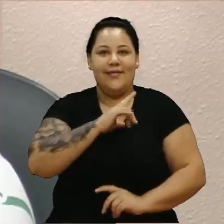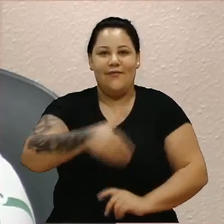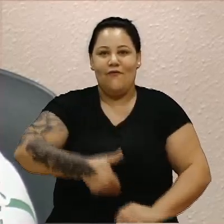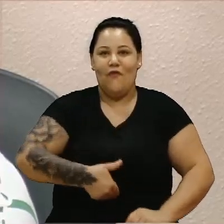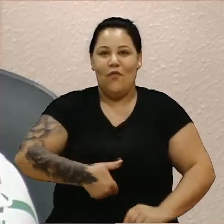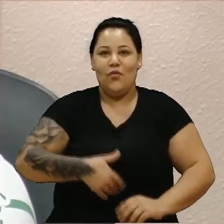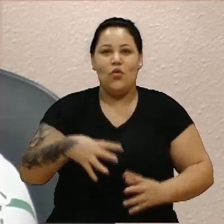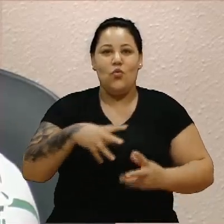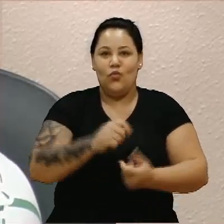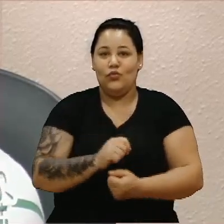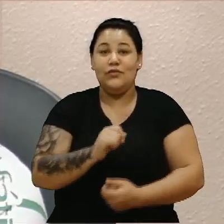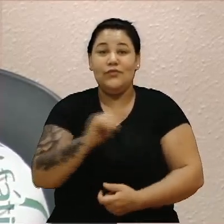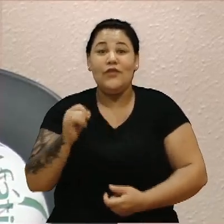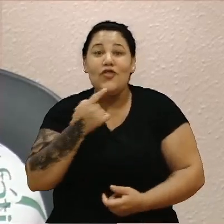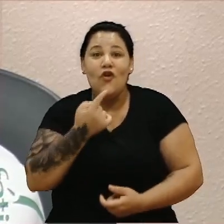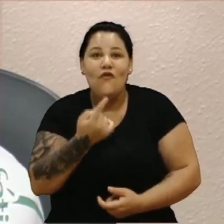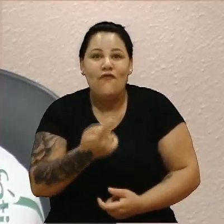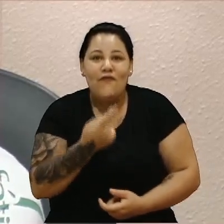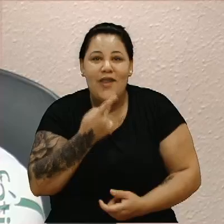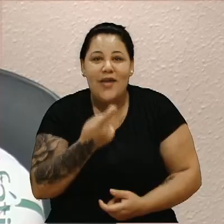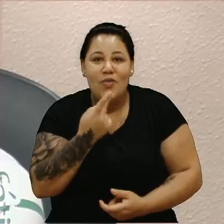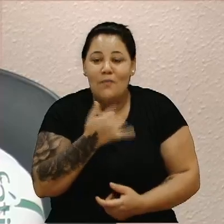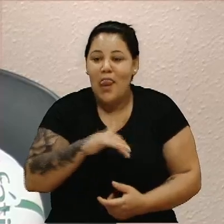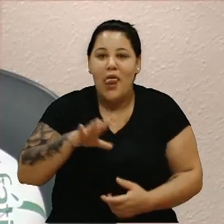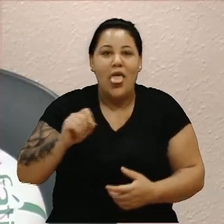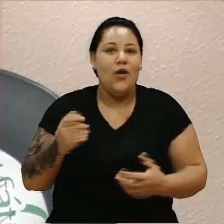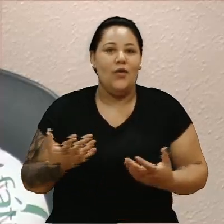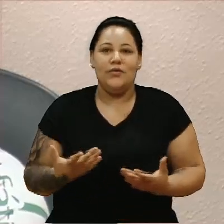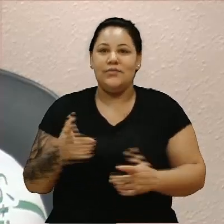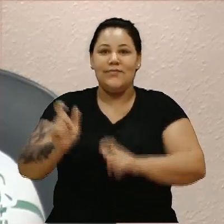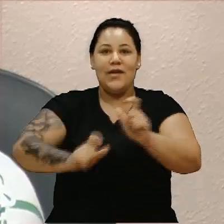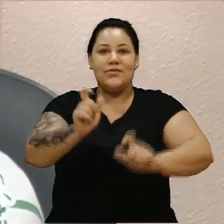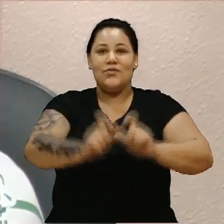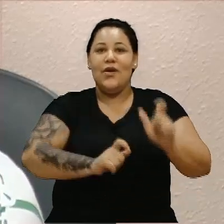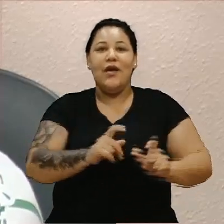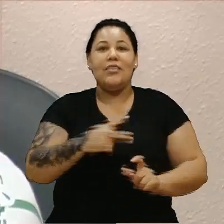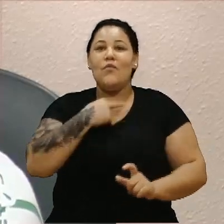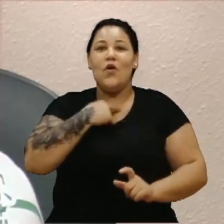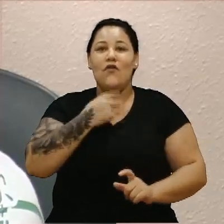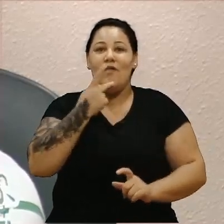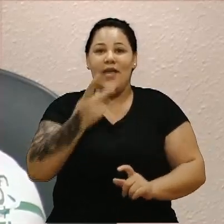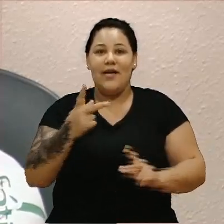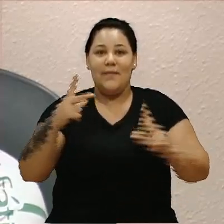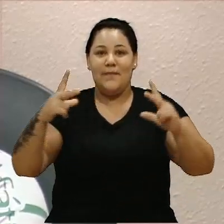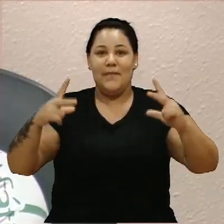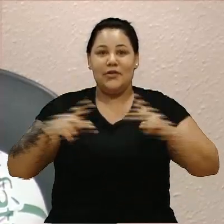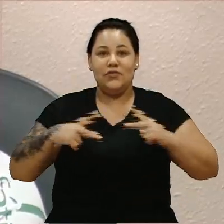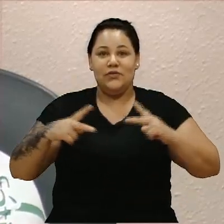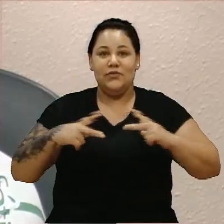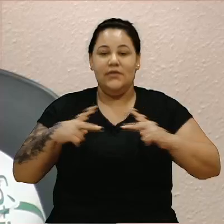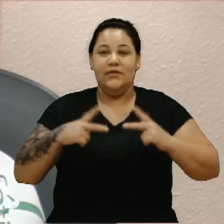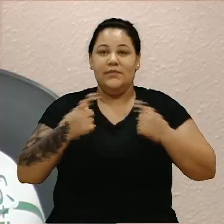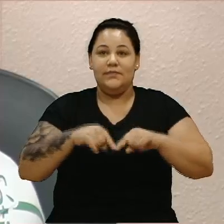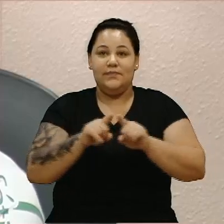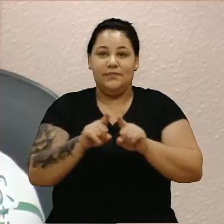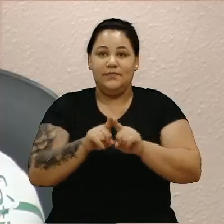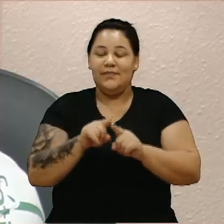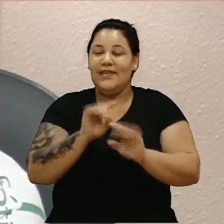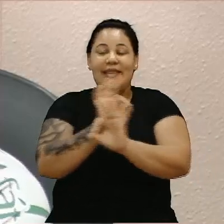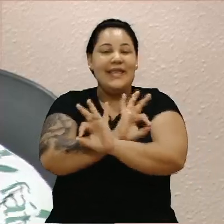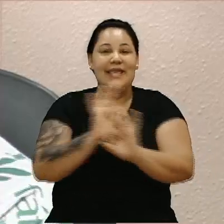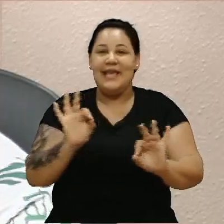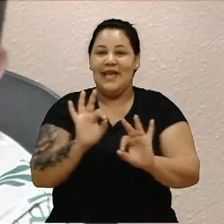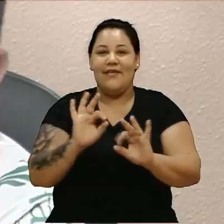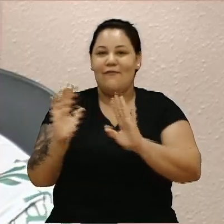gente fala que são milhões de pessoas, nós não podemos dizer que é algo individual, né? Que é culpa. Ninguém passa fome